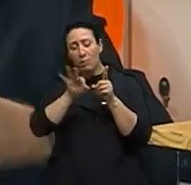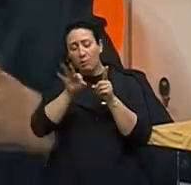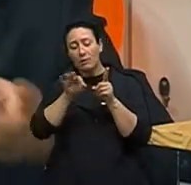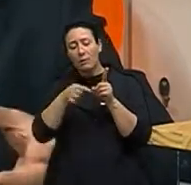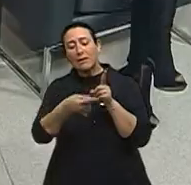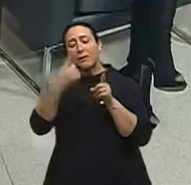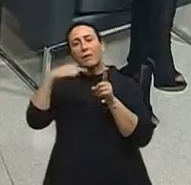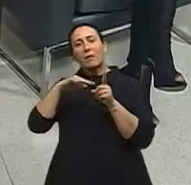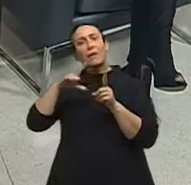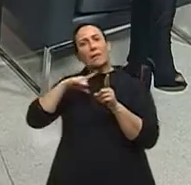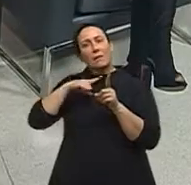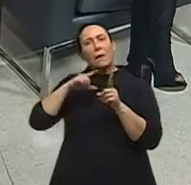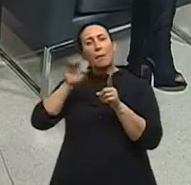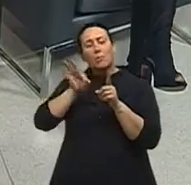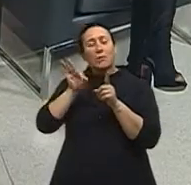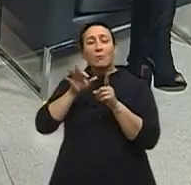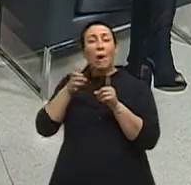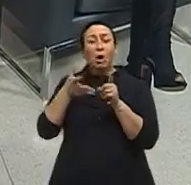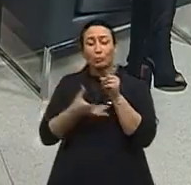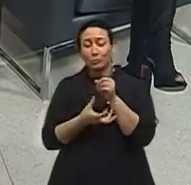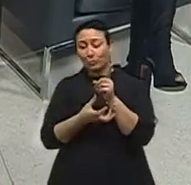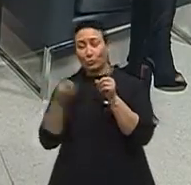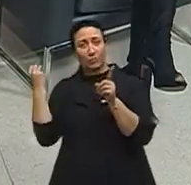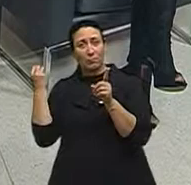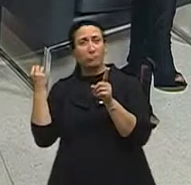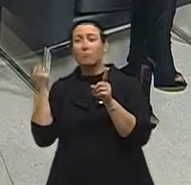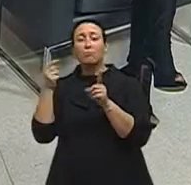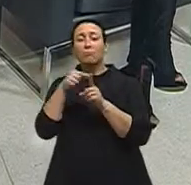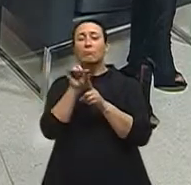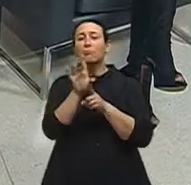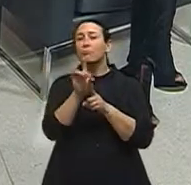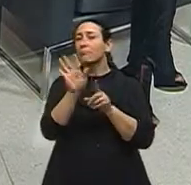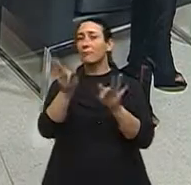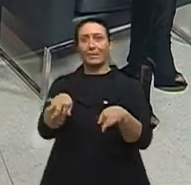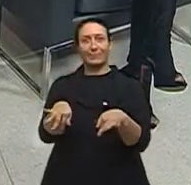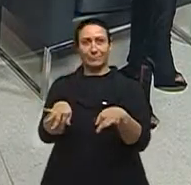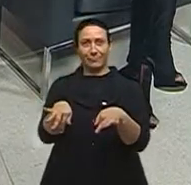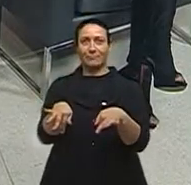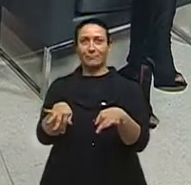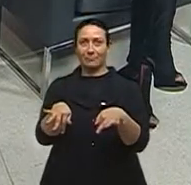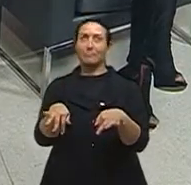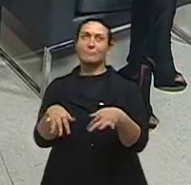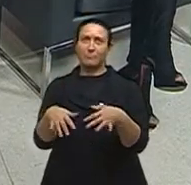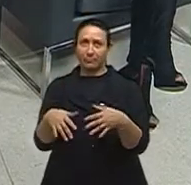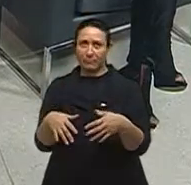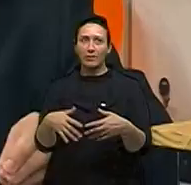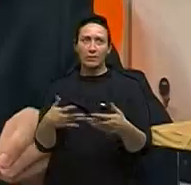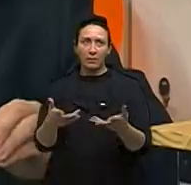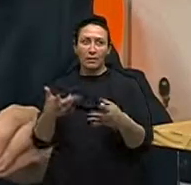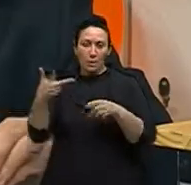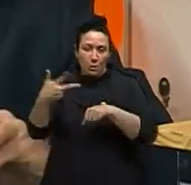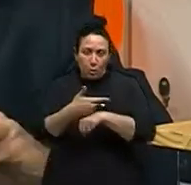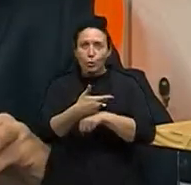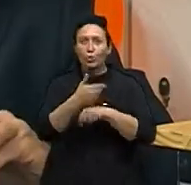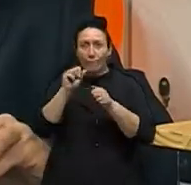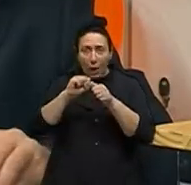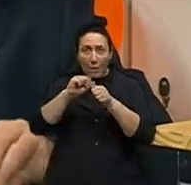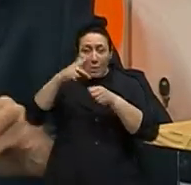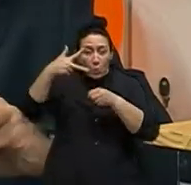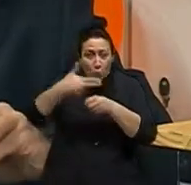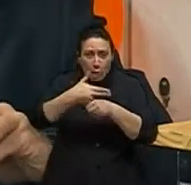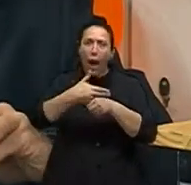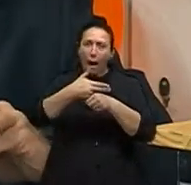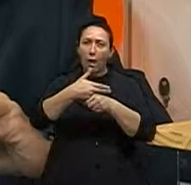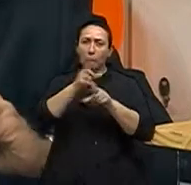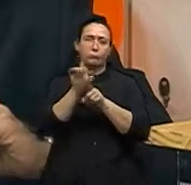elas são retiradas então não tem mais ejaculação Depois dessa cirurgia tá outro problema que ocorre